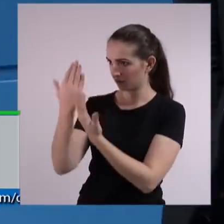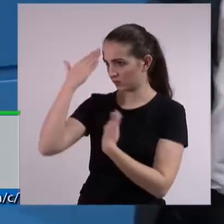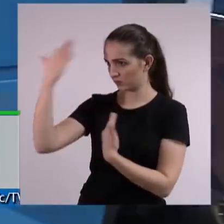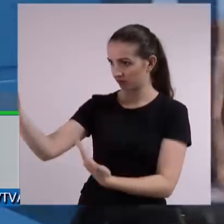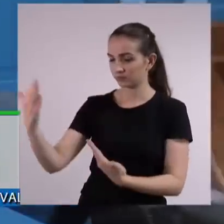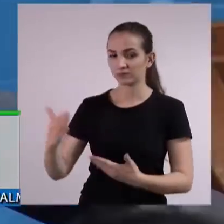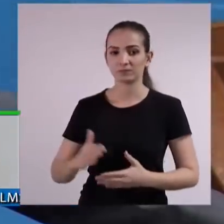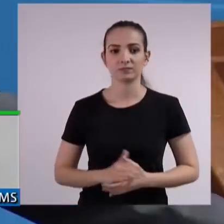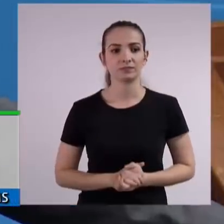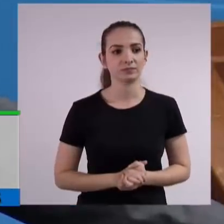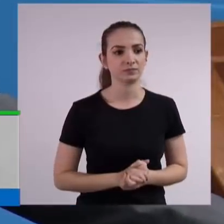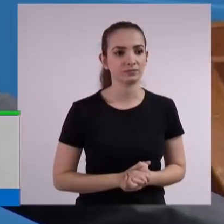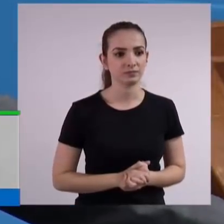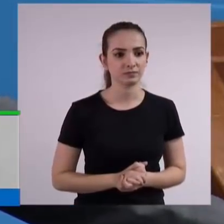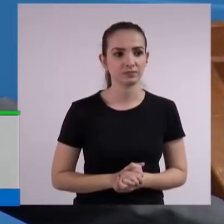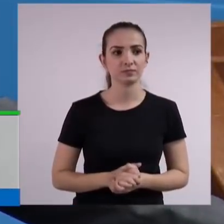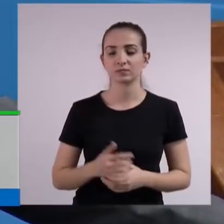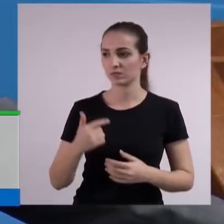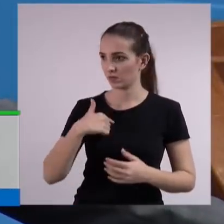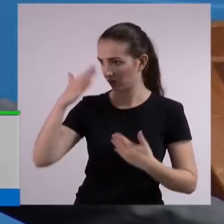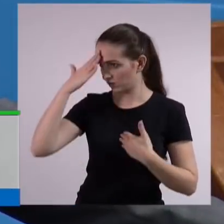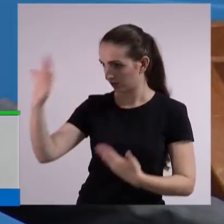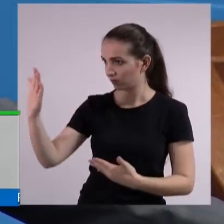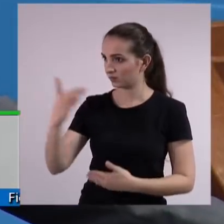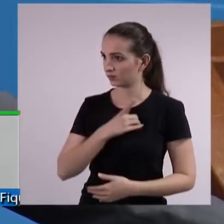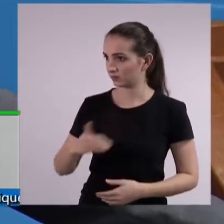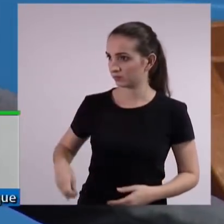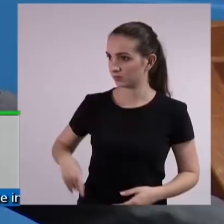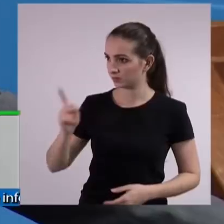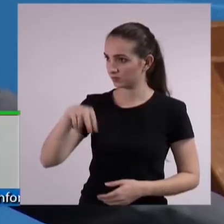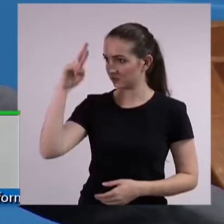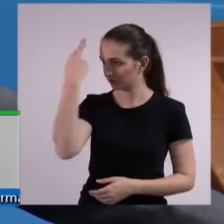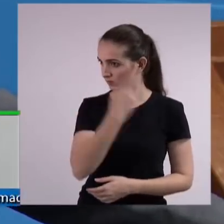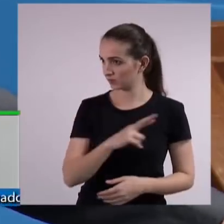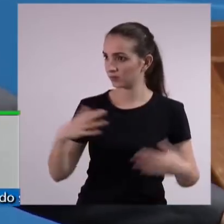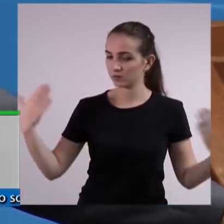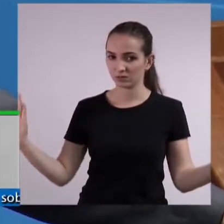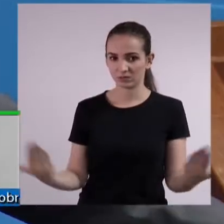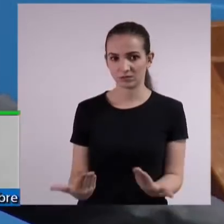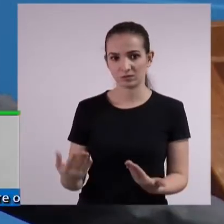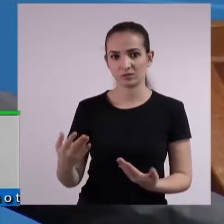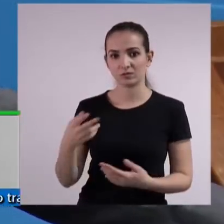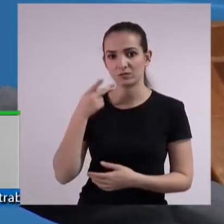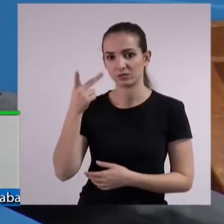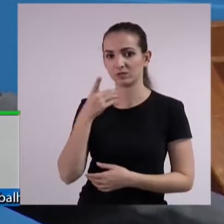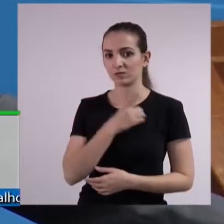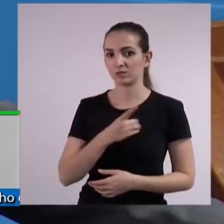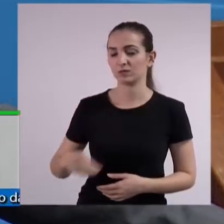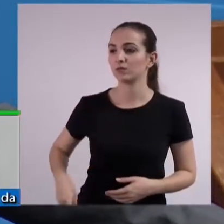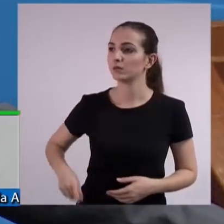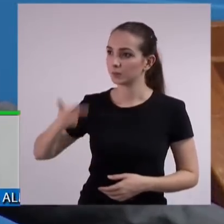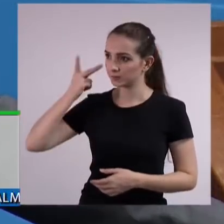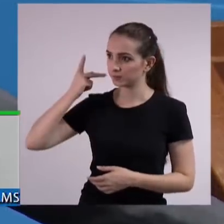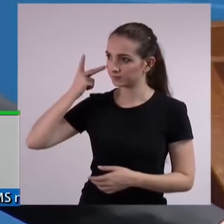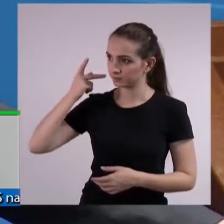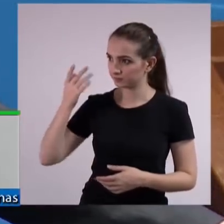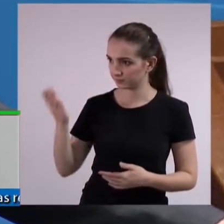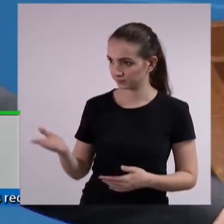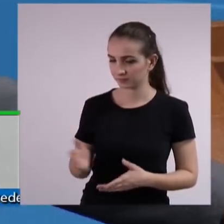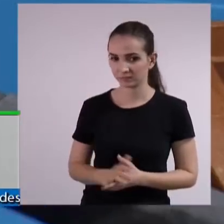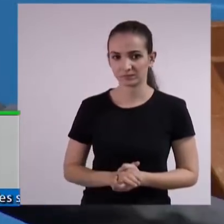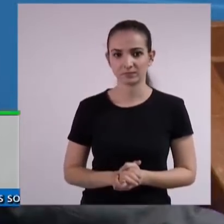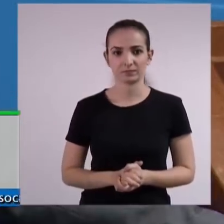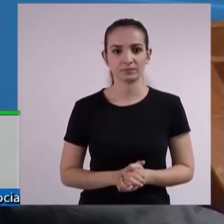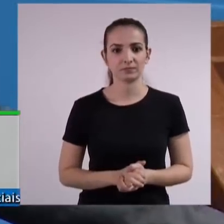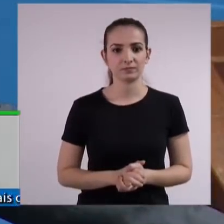obrigado. Agradeço as suas palavras, professor Reinaldo, e concedo o à parte ao deputado Pedro